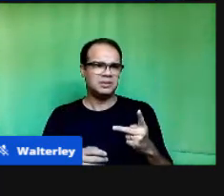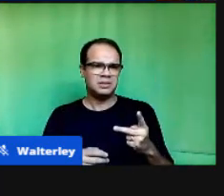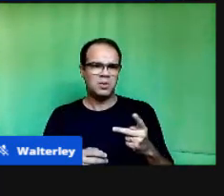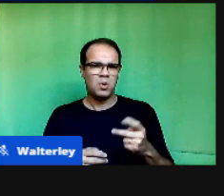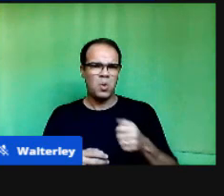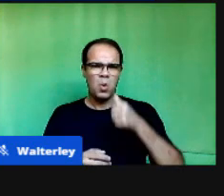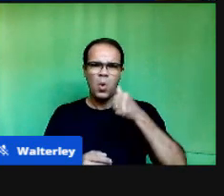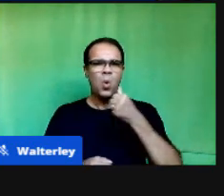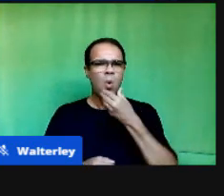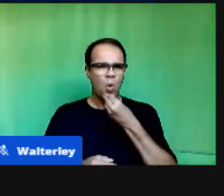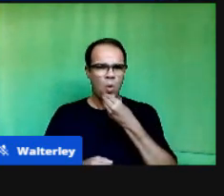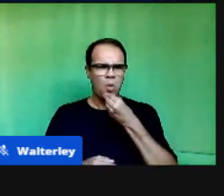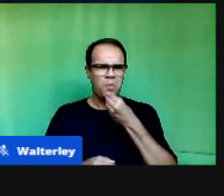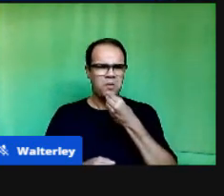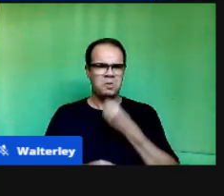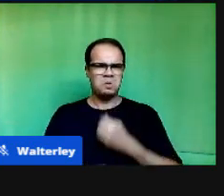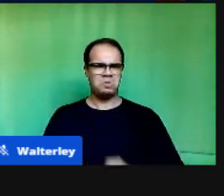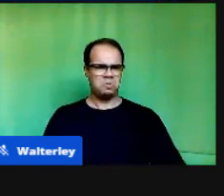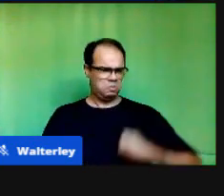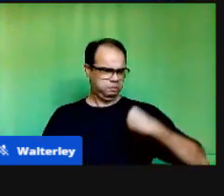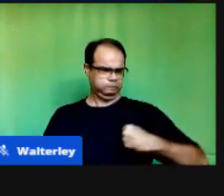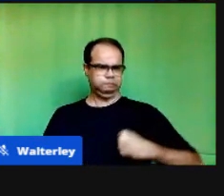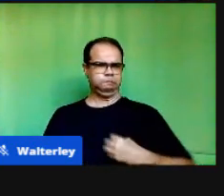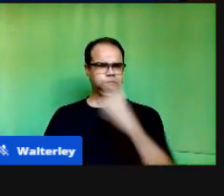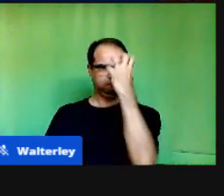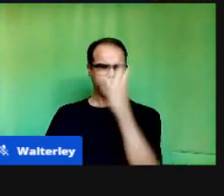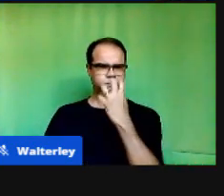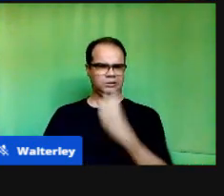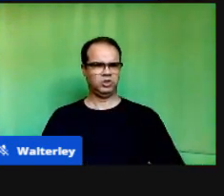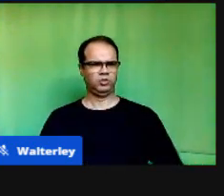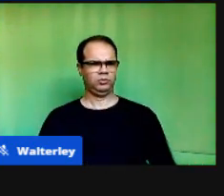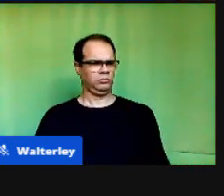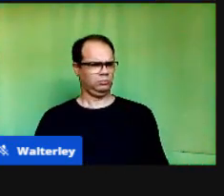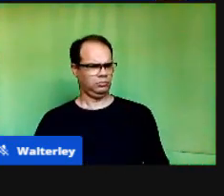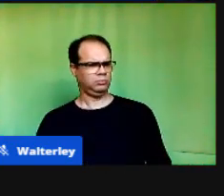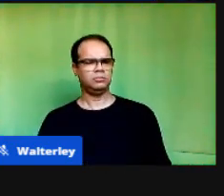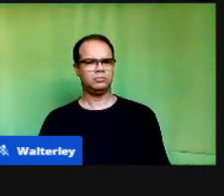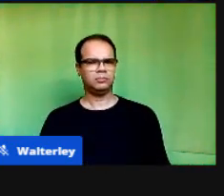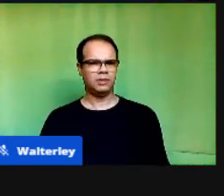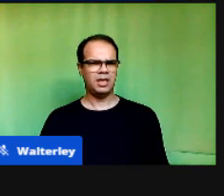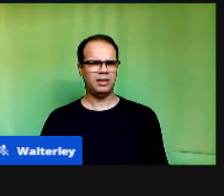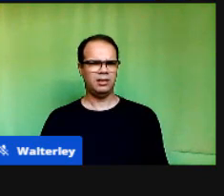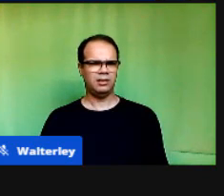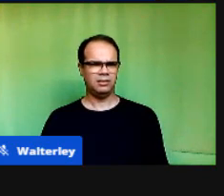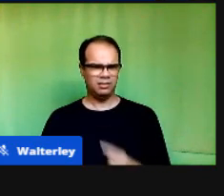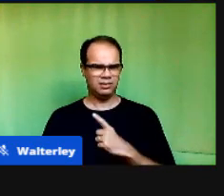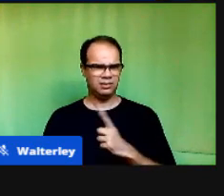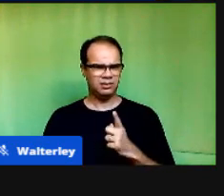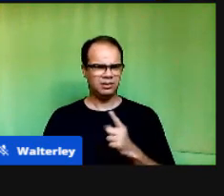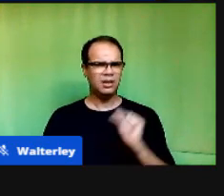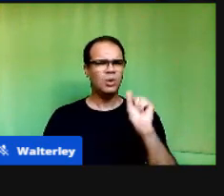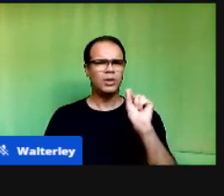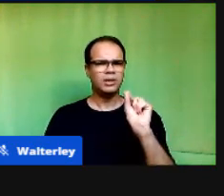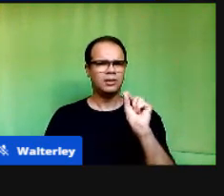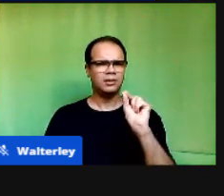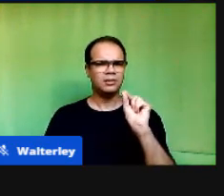machismo, preconceito. E aí, pensando, né, sobre esses 3 elementos,